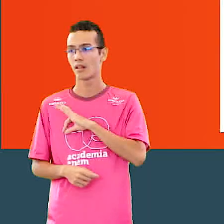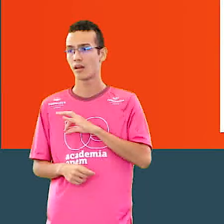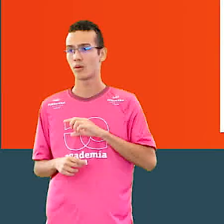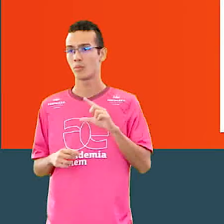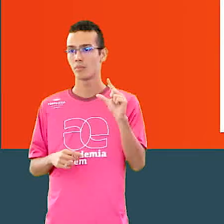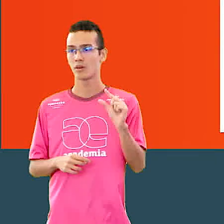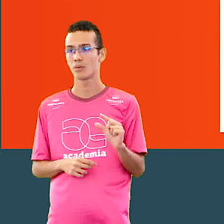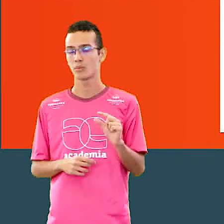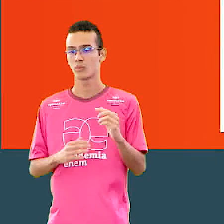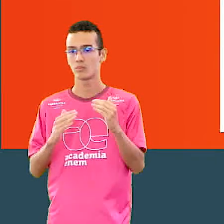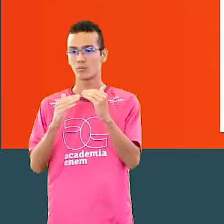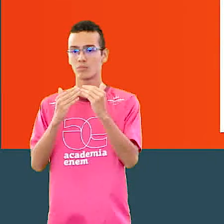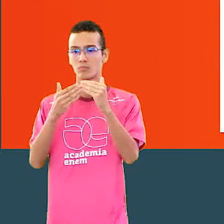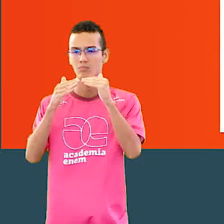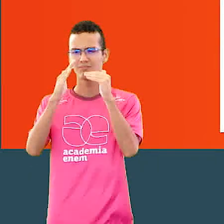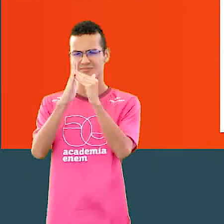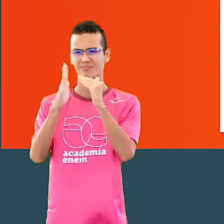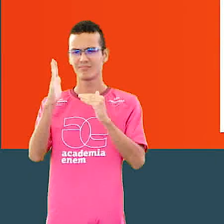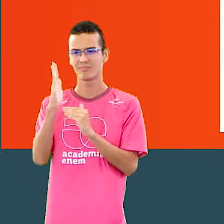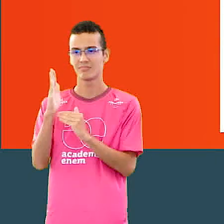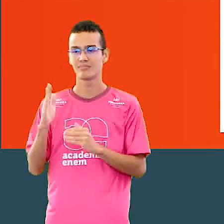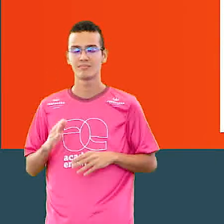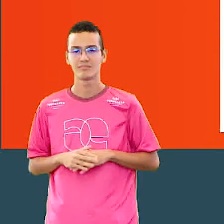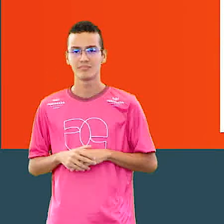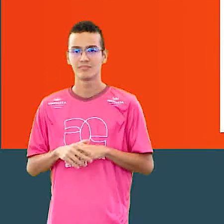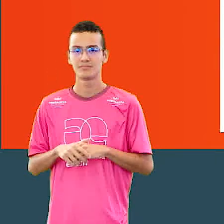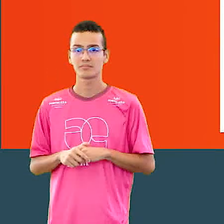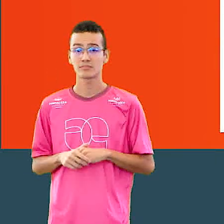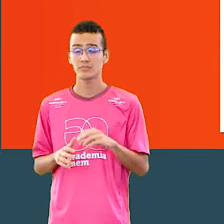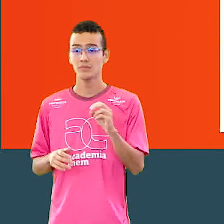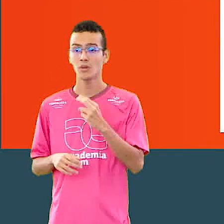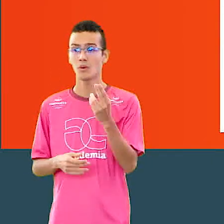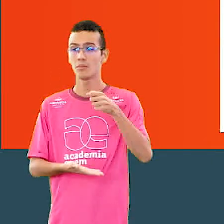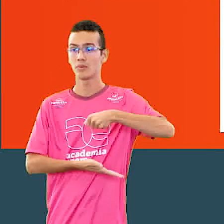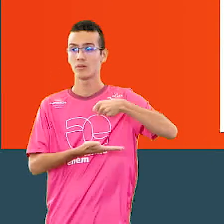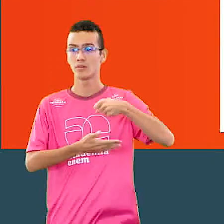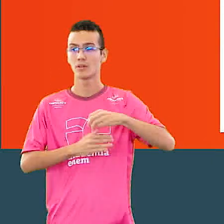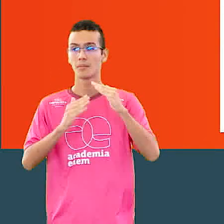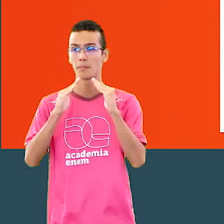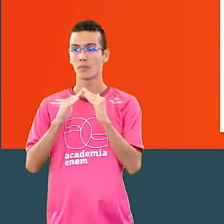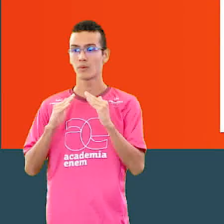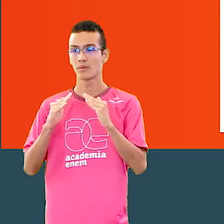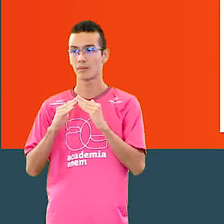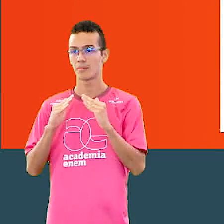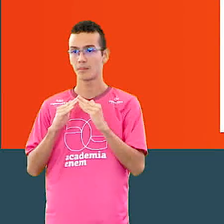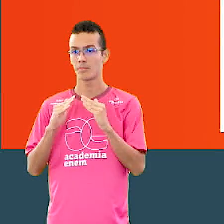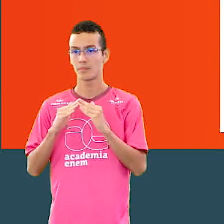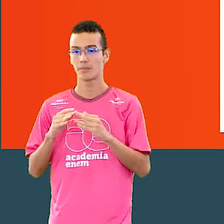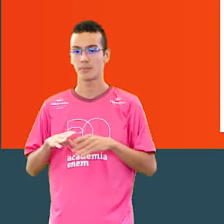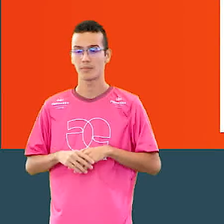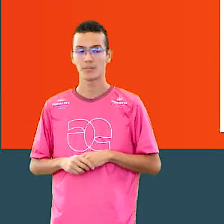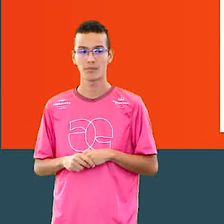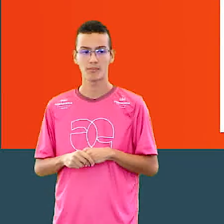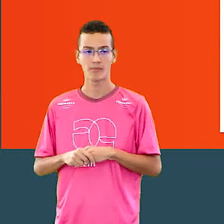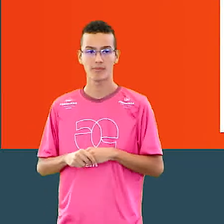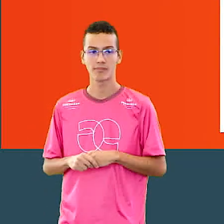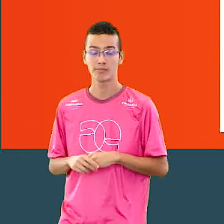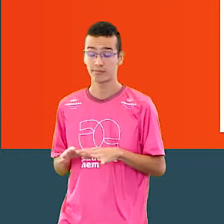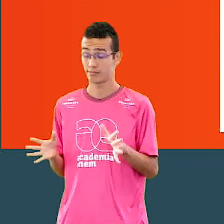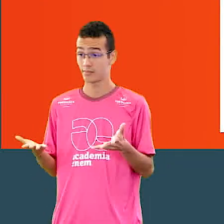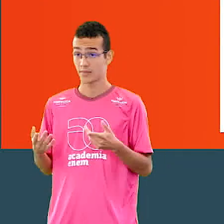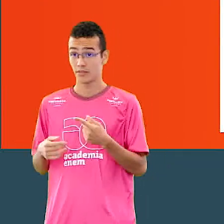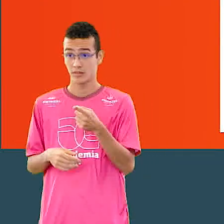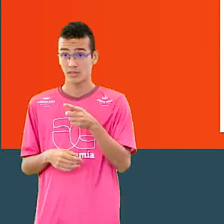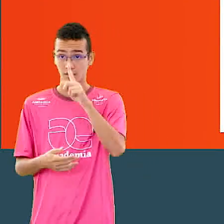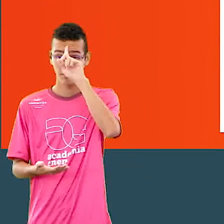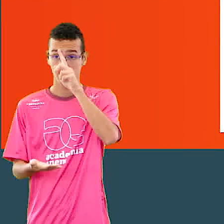Ok? Beleza? Outro. Auxílio moradia. Muito bem. Você, de repente, resolveu morar